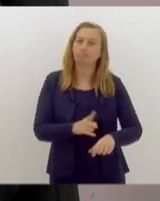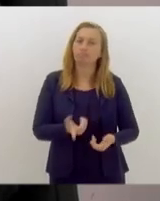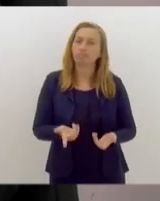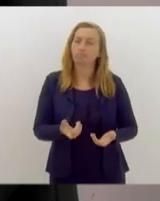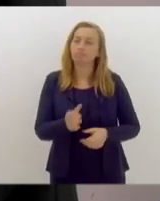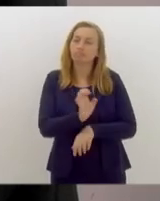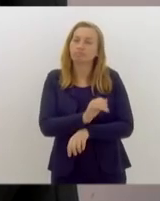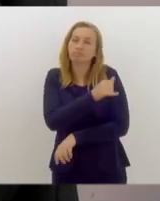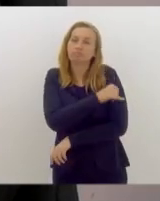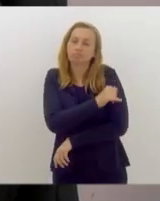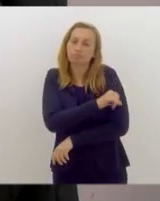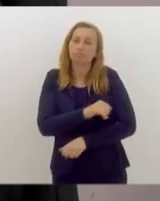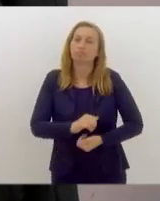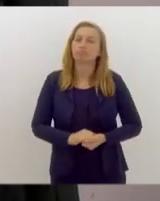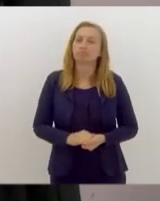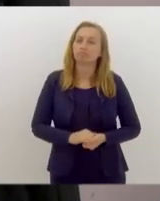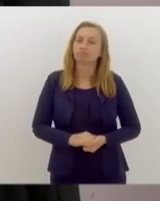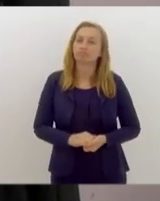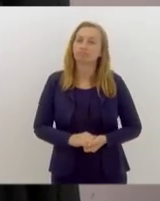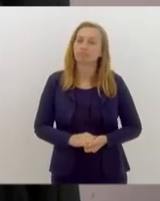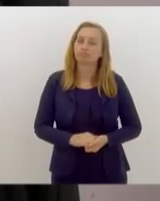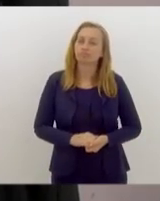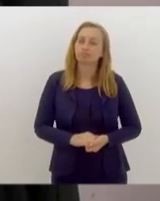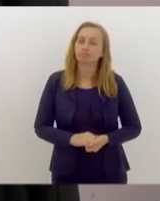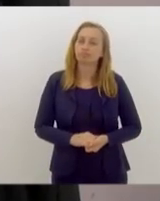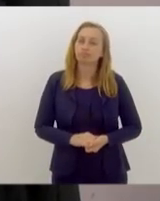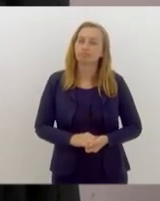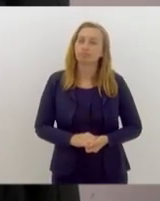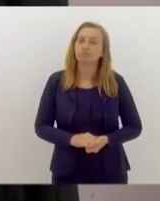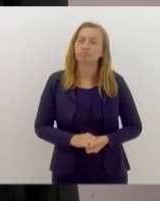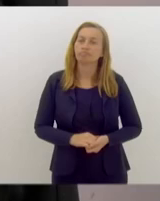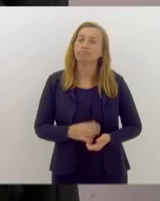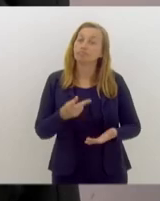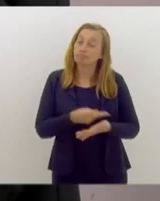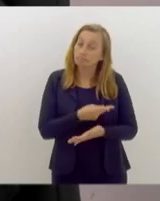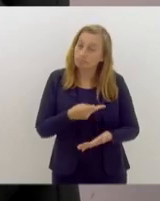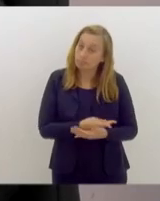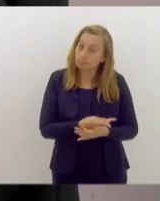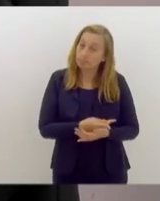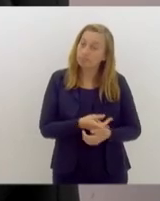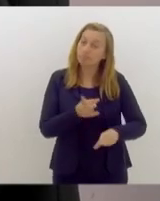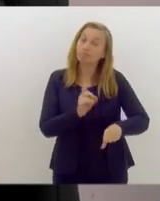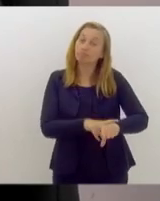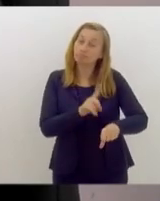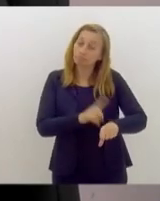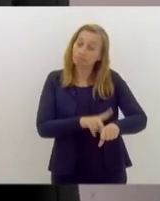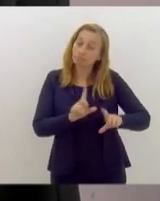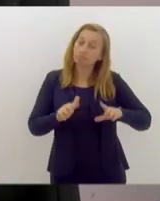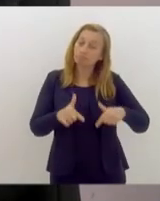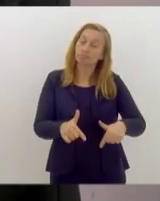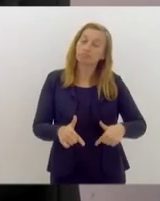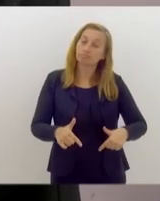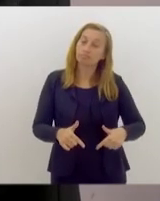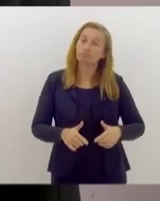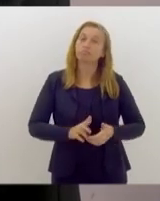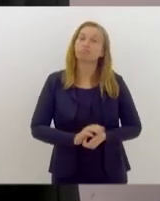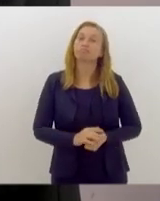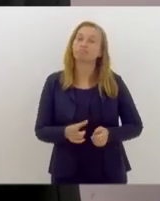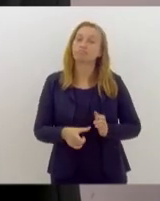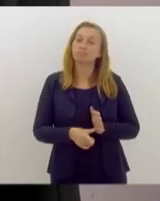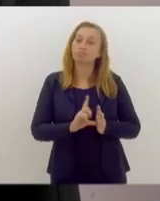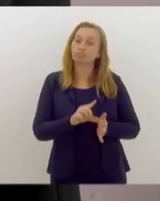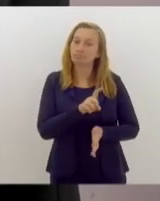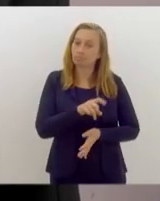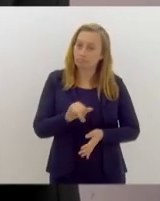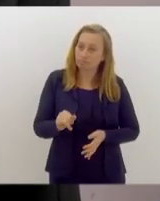Janeiro é useiro e vezeiro, né, de postergar, de procrastinar a adoção de medidas que estruturem as políticas educacionais. Enfim, nós